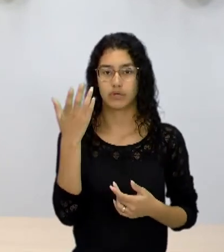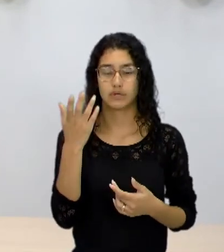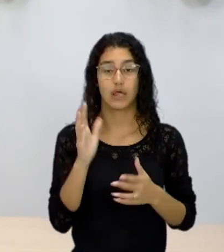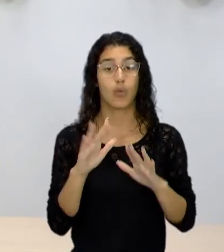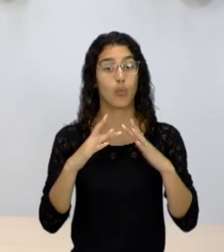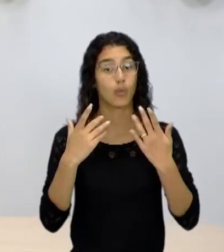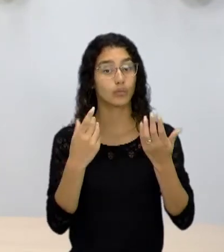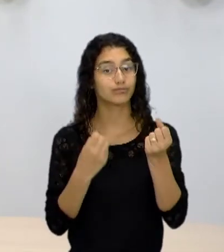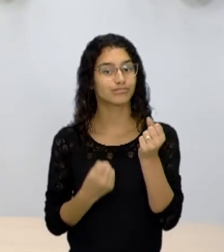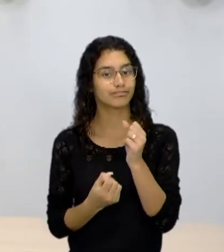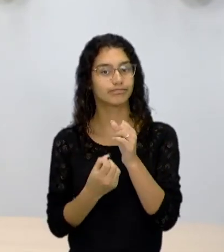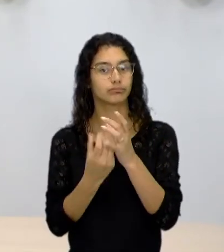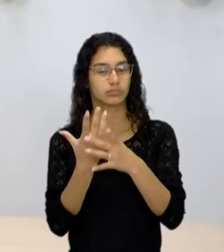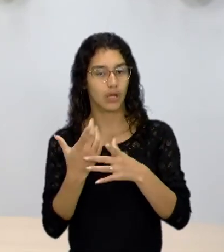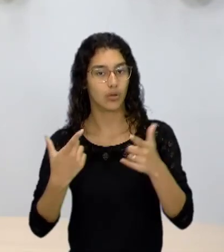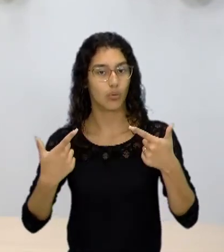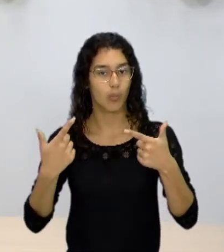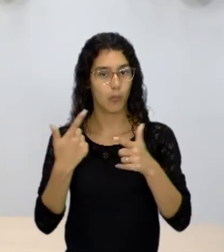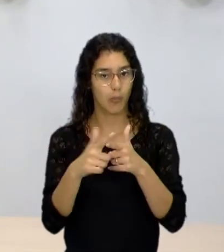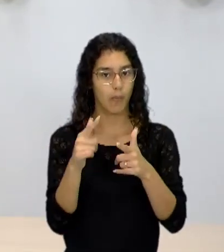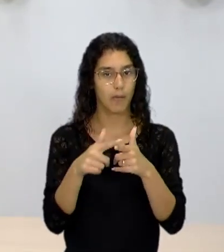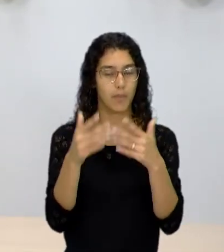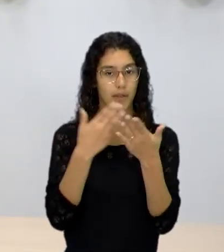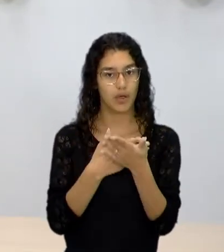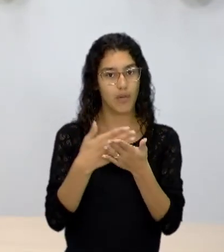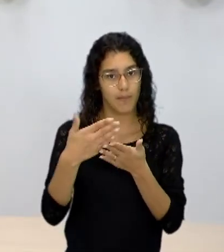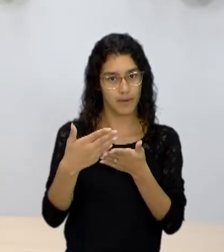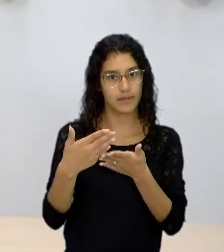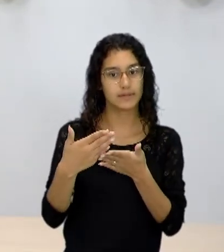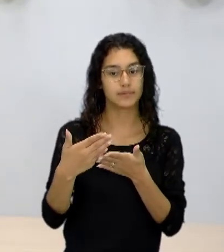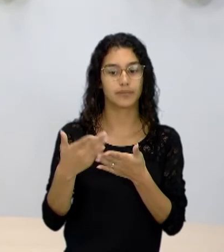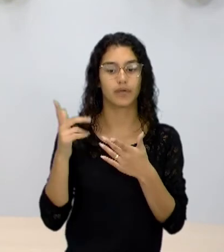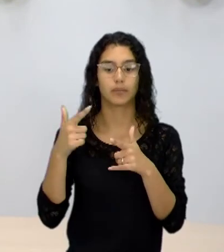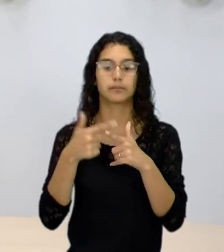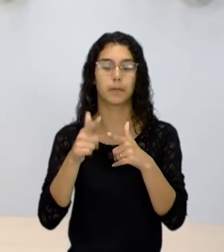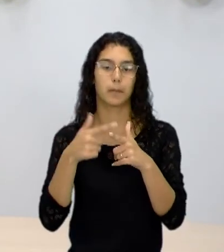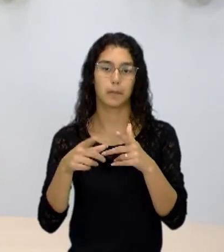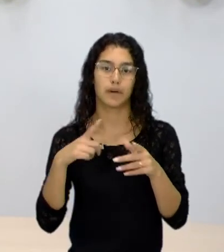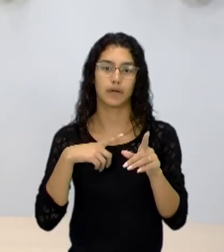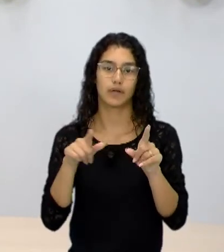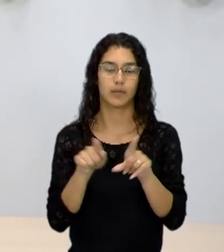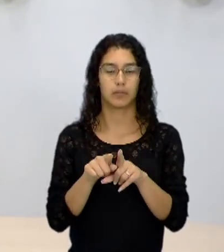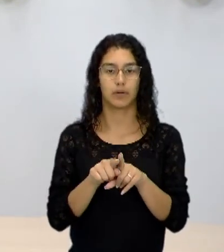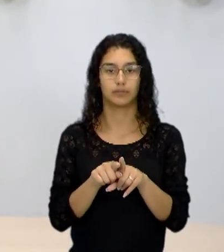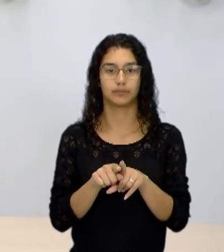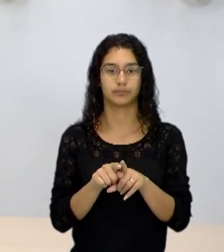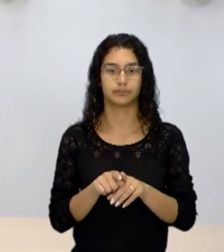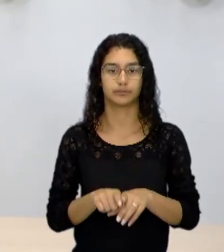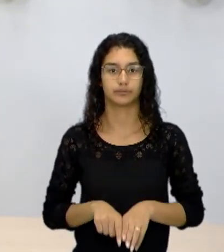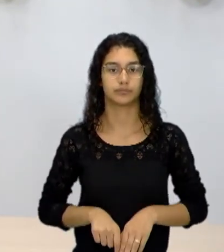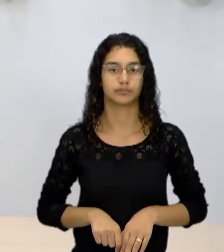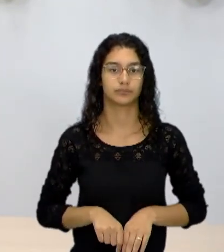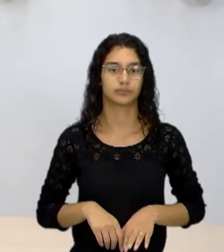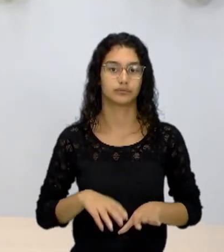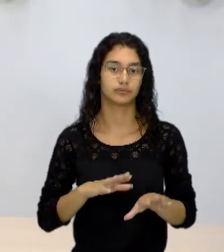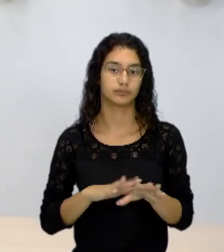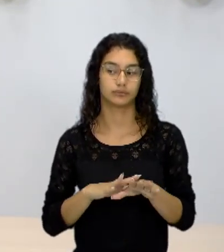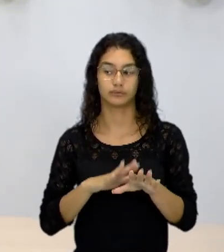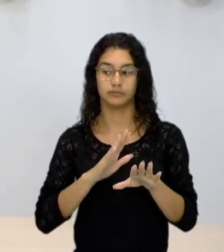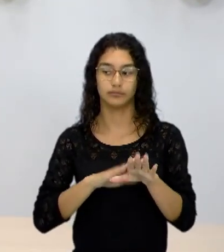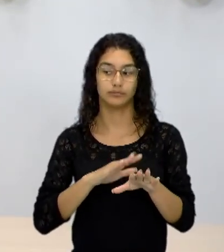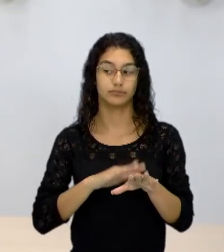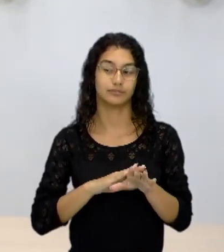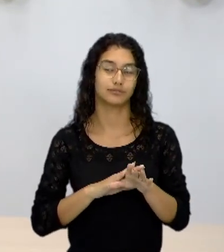surge o conflito, que ele se instala, que ele começa mesmo, é um problema que também teve que se discutir, né? O que fazer com esses